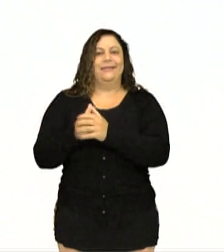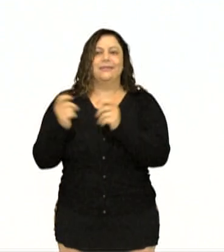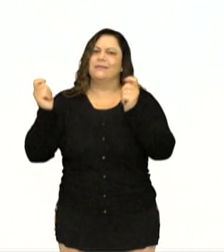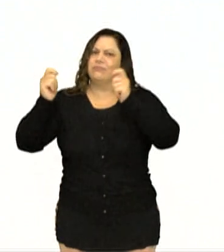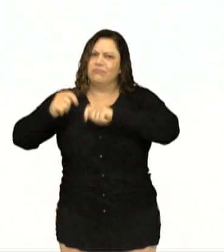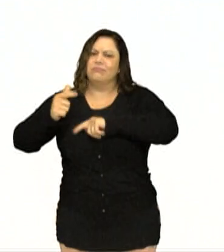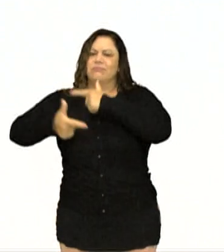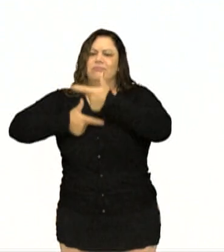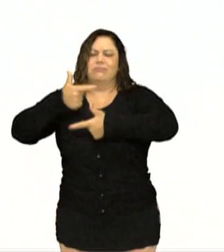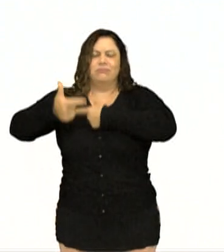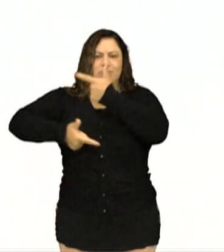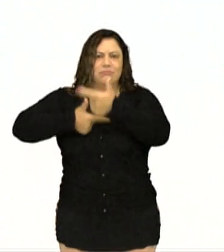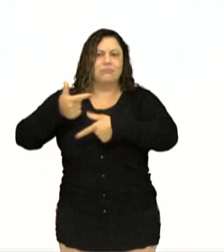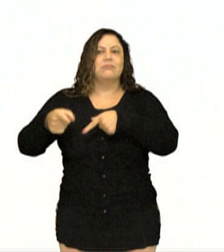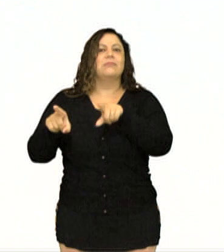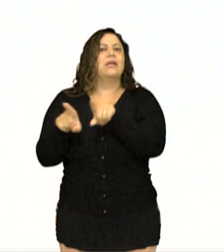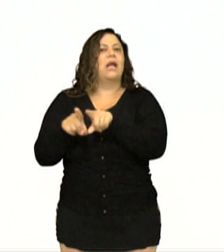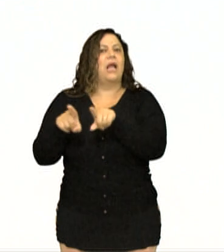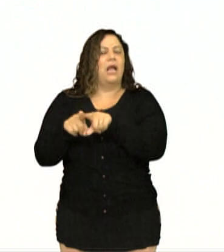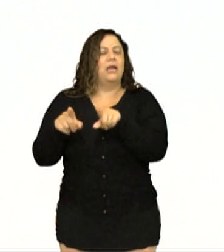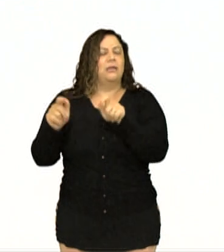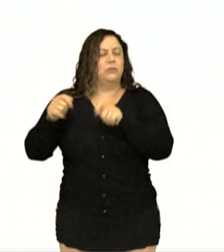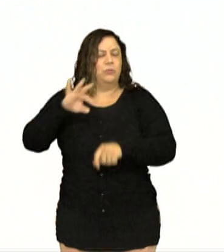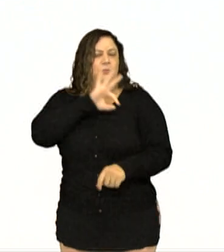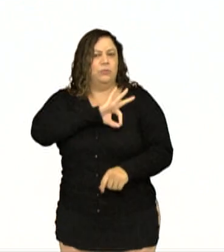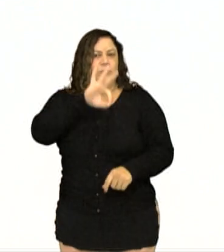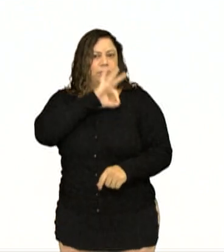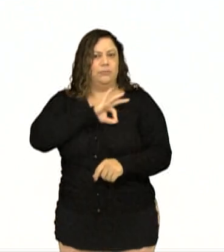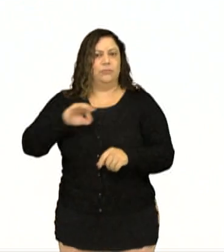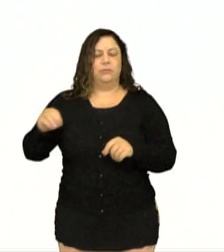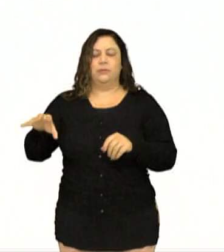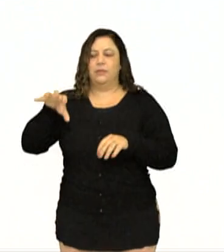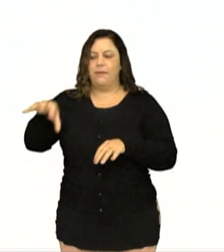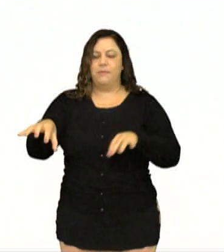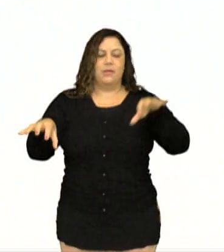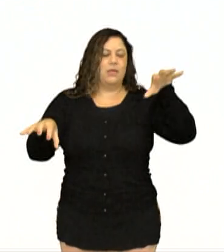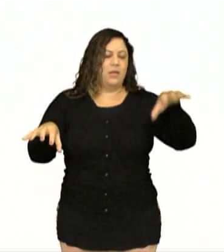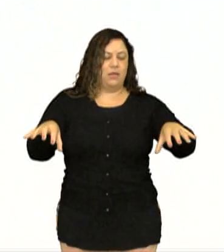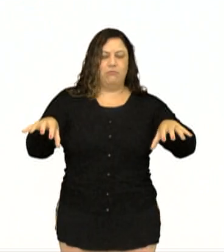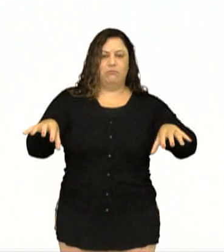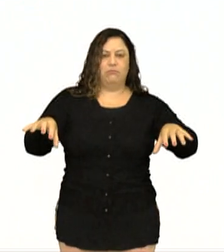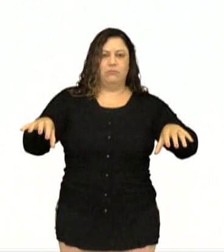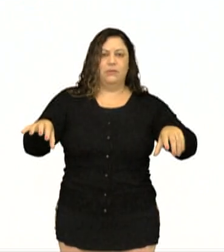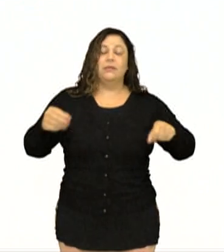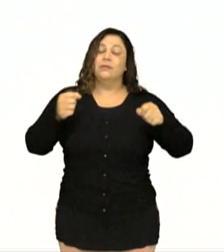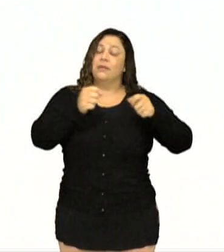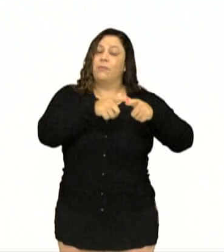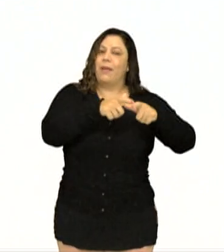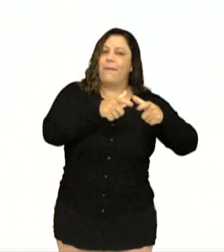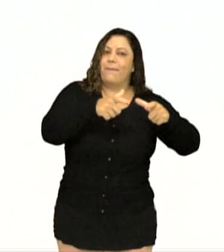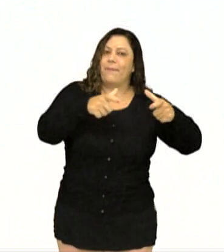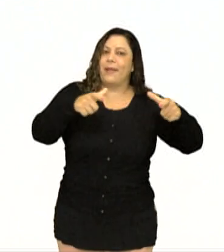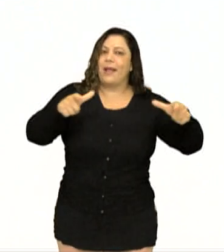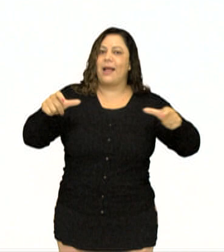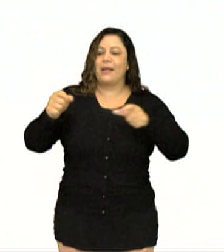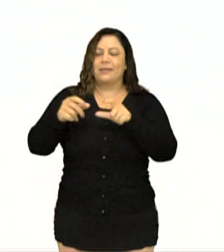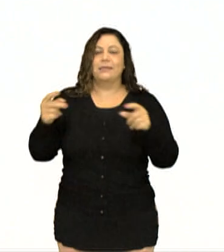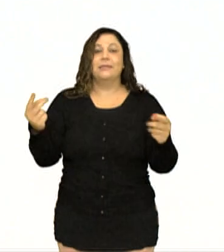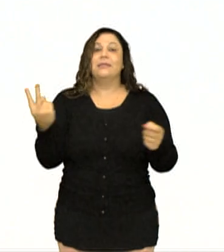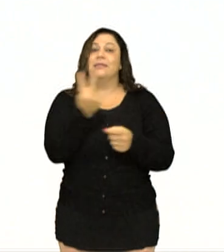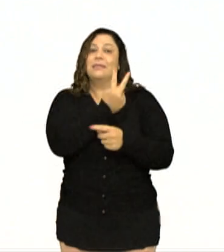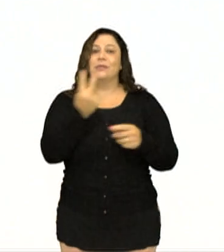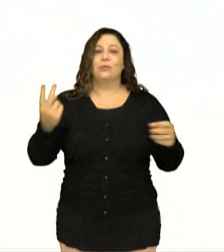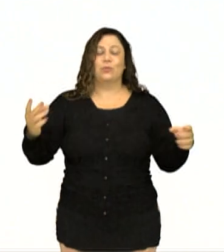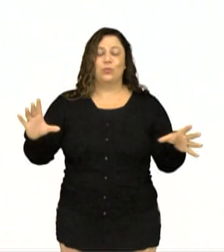ali serviços, trabalho e renda, então as pessoas vão ocupando essas áreas. E vai chegar o momento que as duas cidades